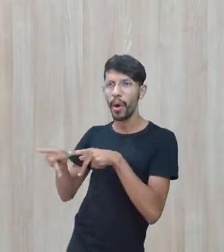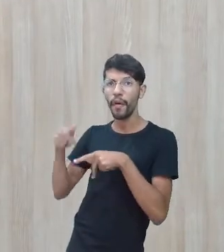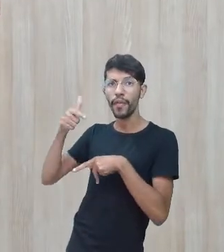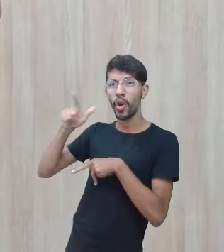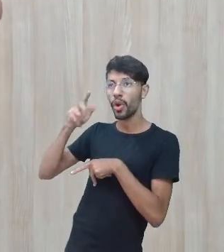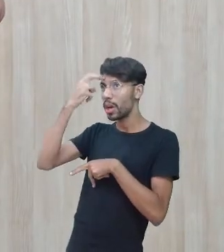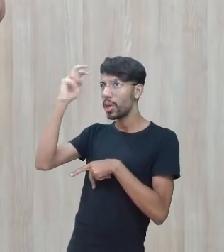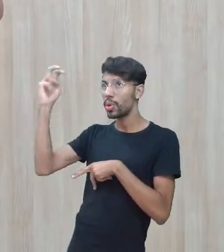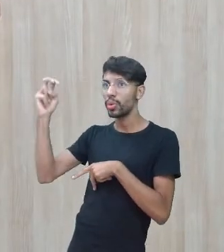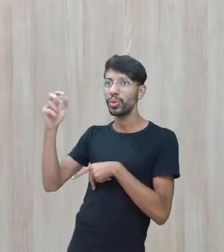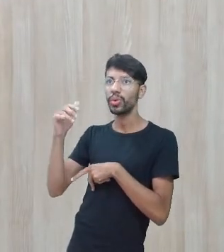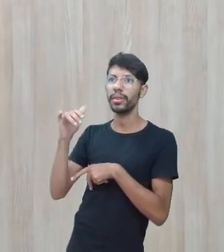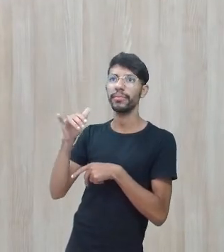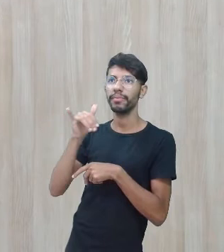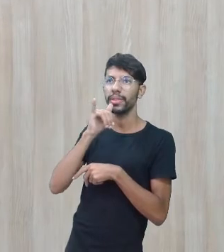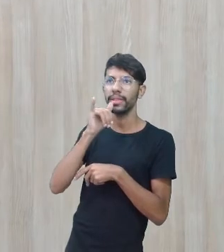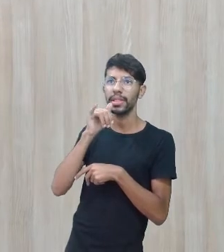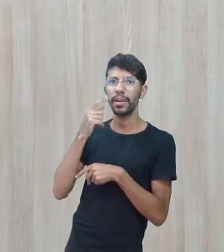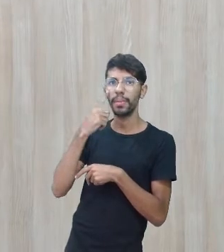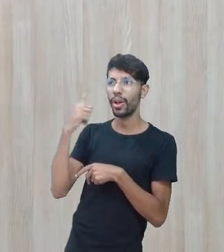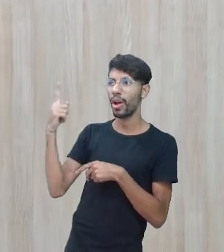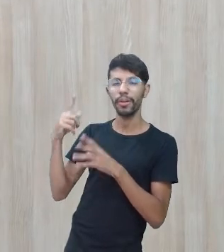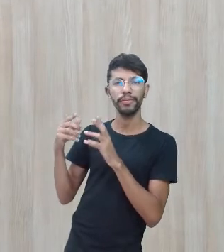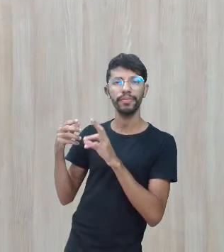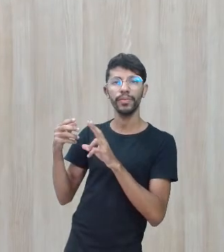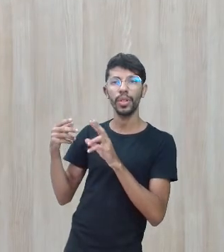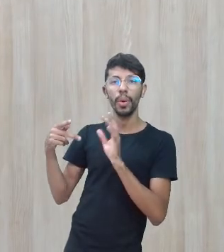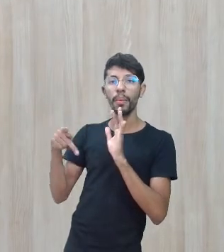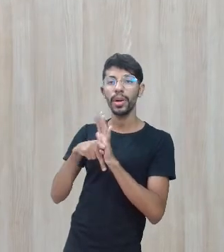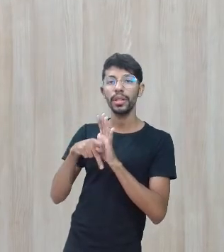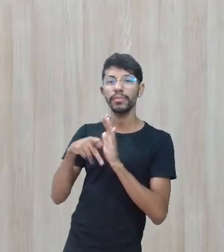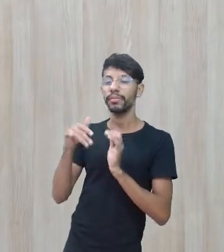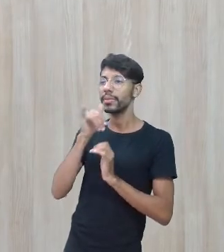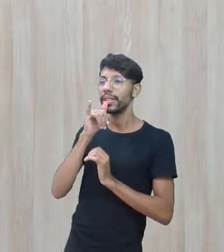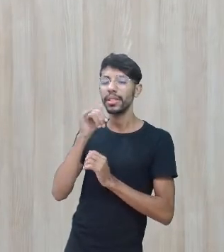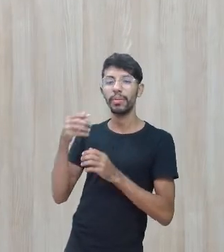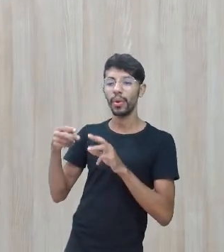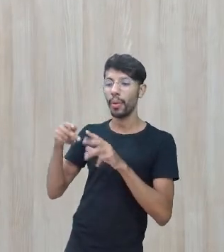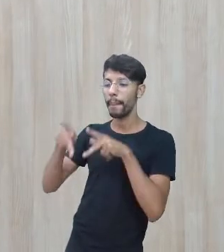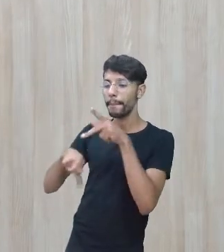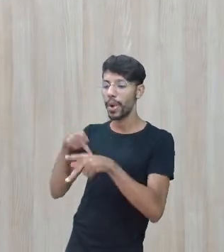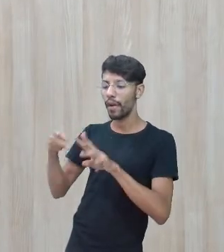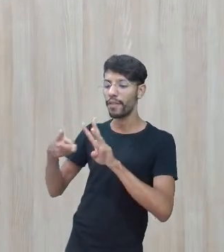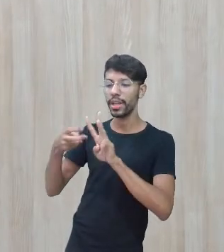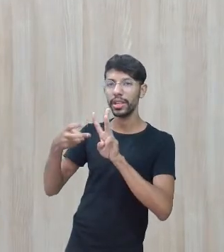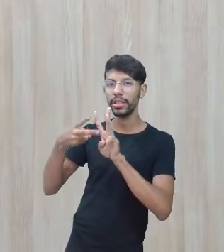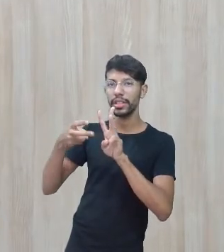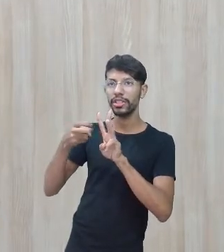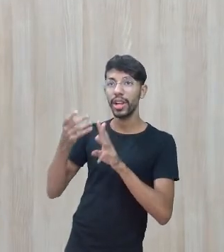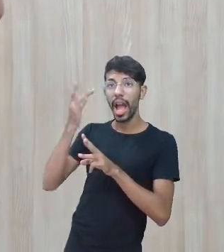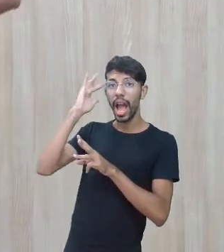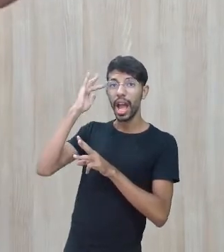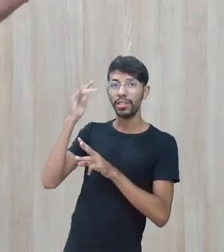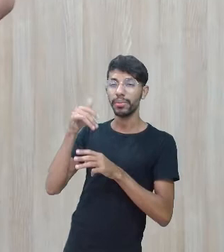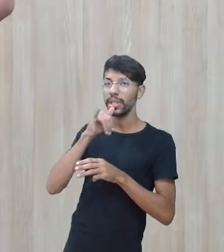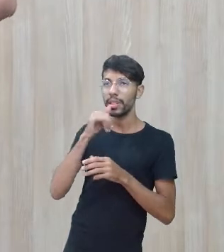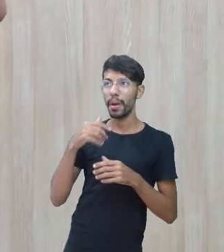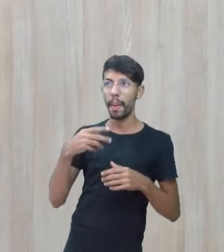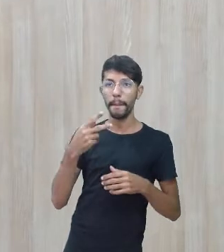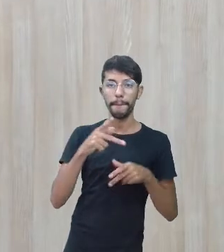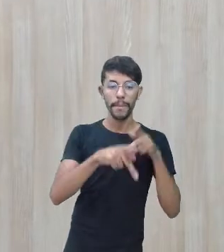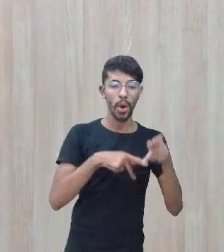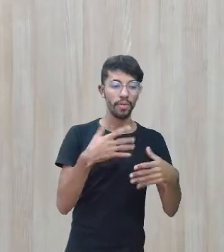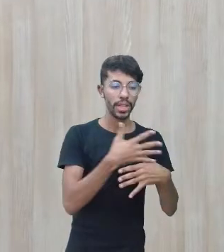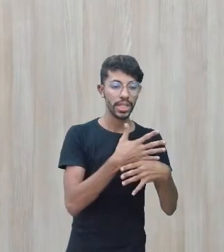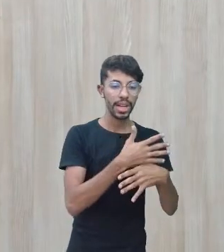culturas. Eu chamei a atenção aí para os povos indígenas. E entende-se como mais civilizado do que esses outros povos. Por exemplo, eu que vivo na